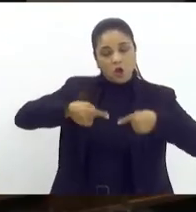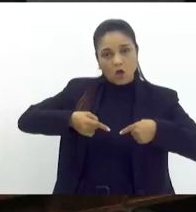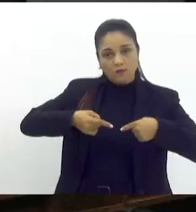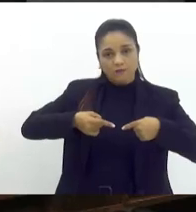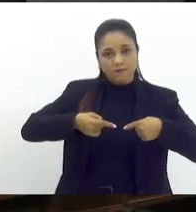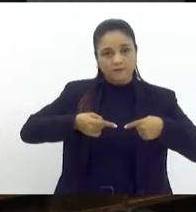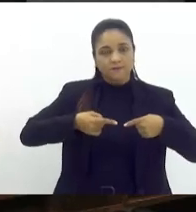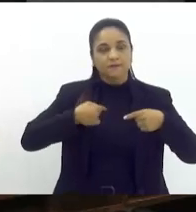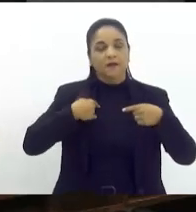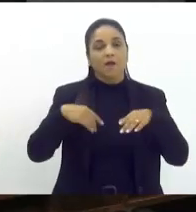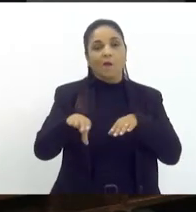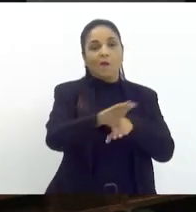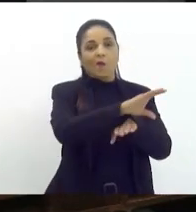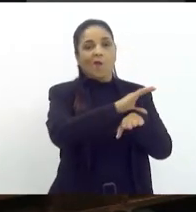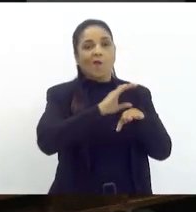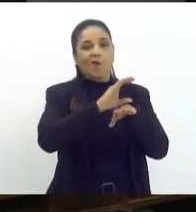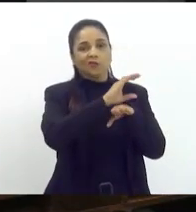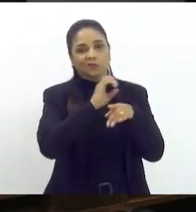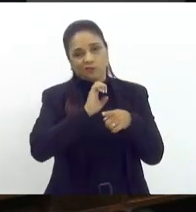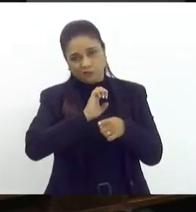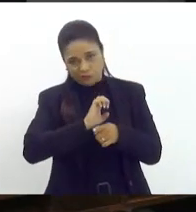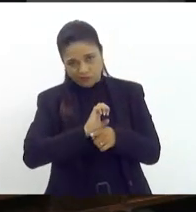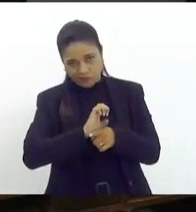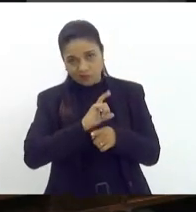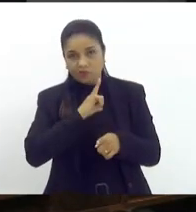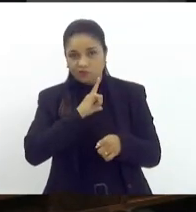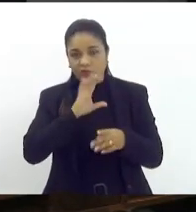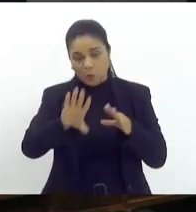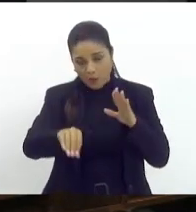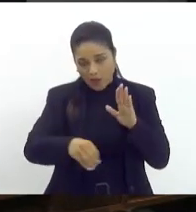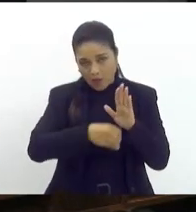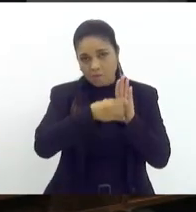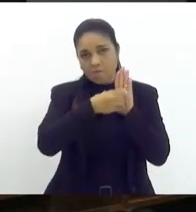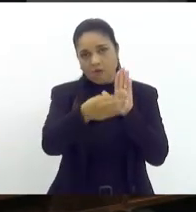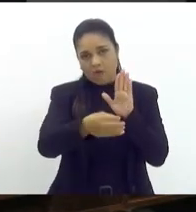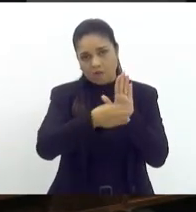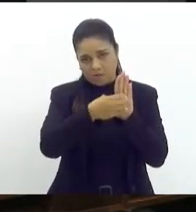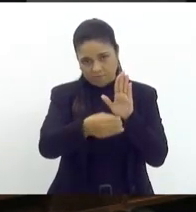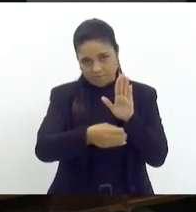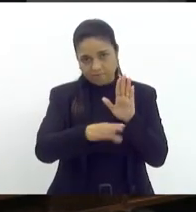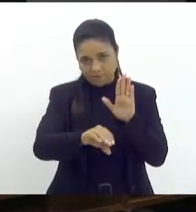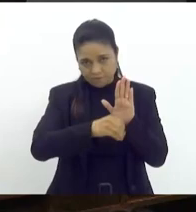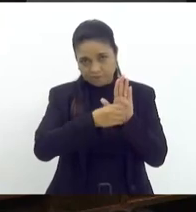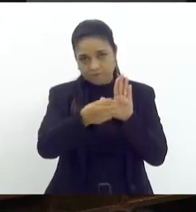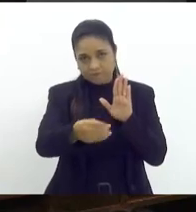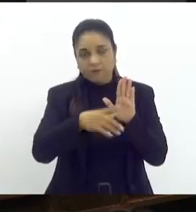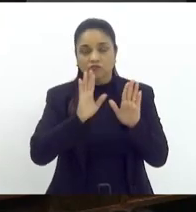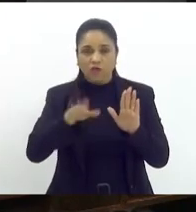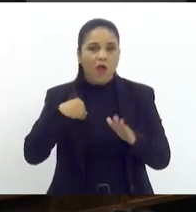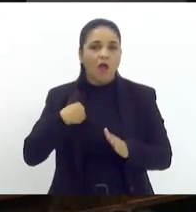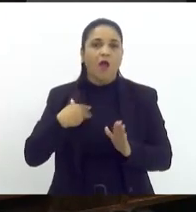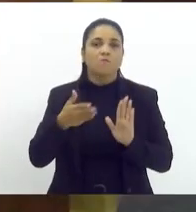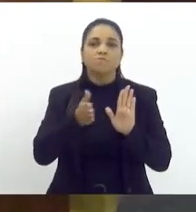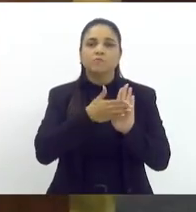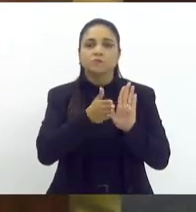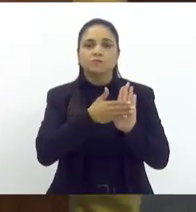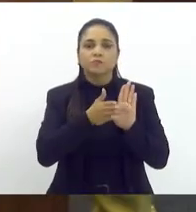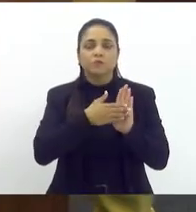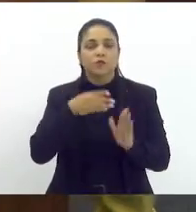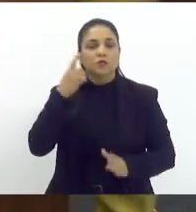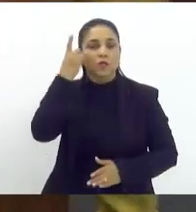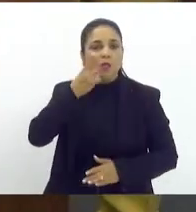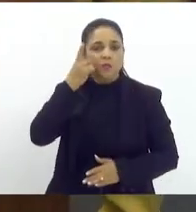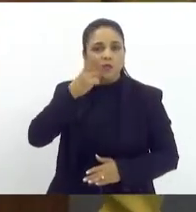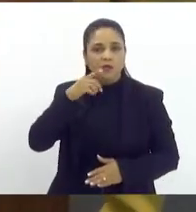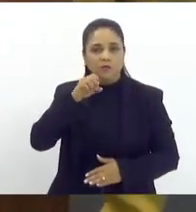Estado e já tem uma Emenda Constitucional proposta Proposta pelo Deputado Serginho né o